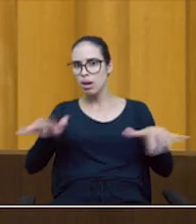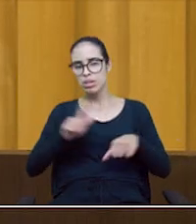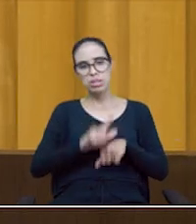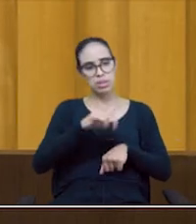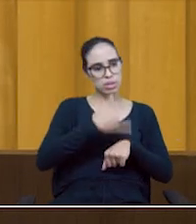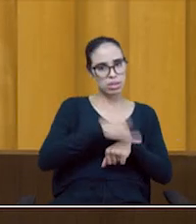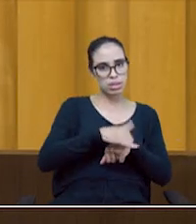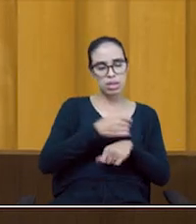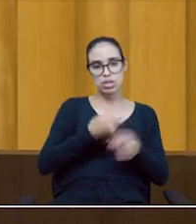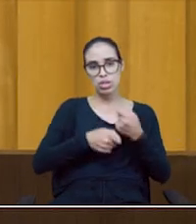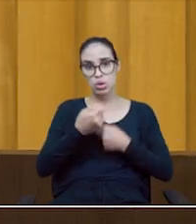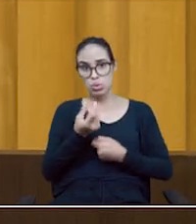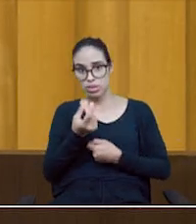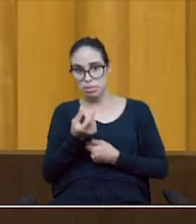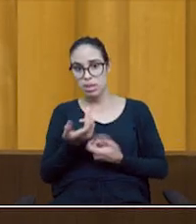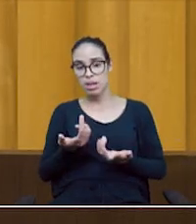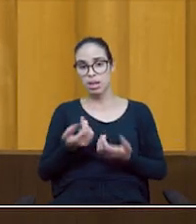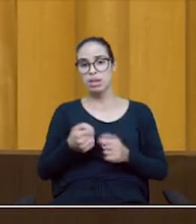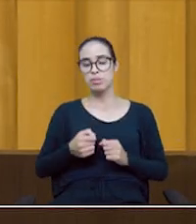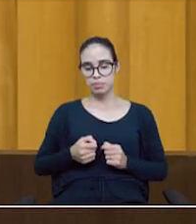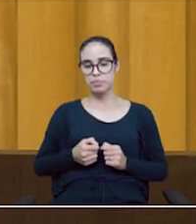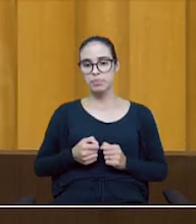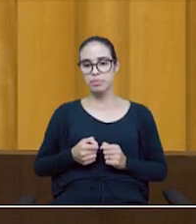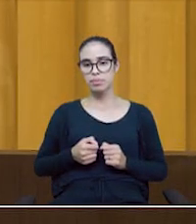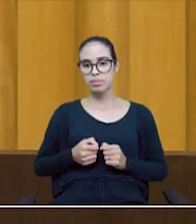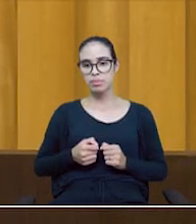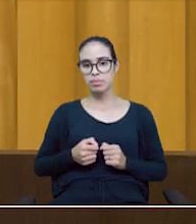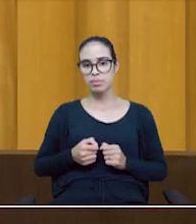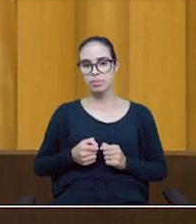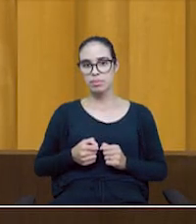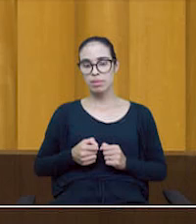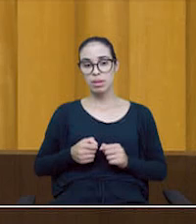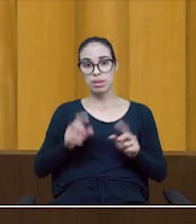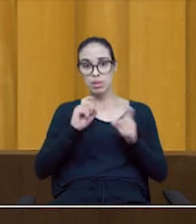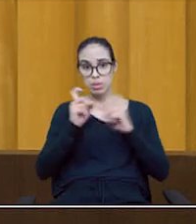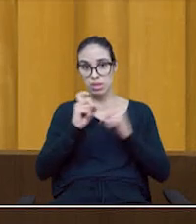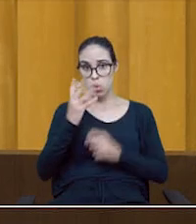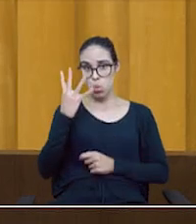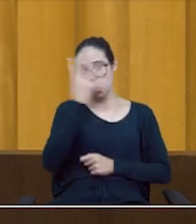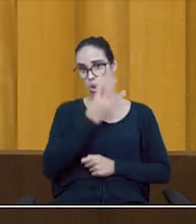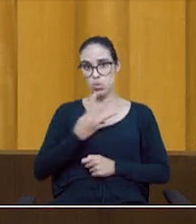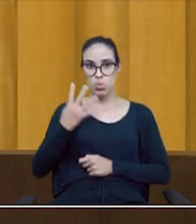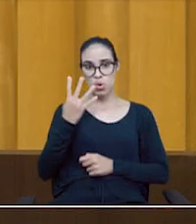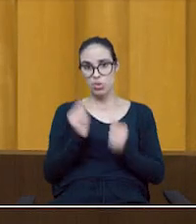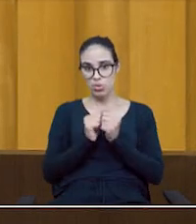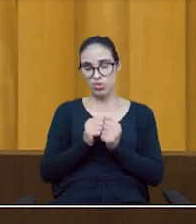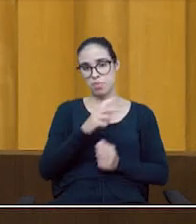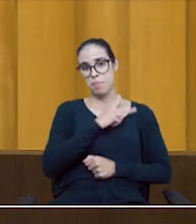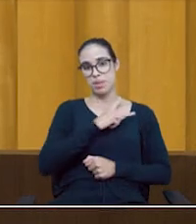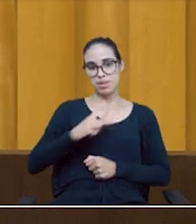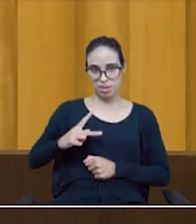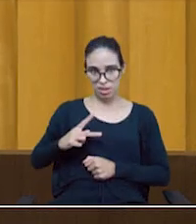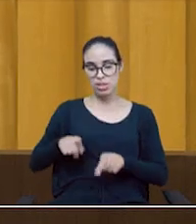orçamentária, que foi o objeto hoje de uma reunião de 4 horas com os presidentes de tribunais regionais, os